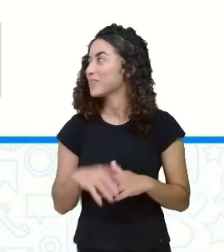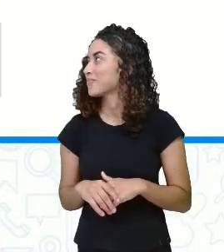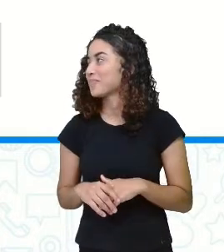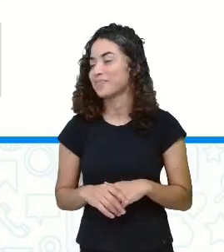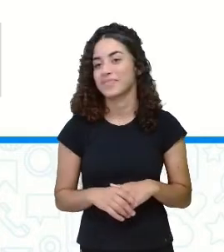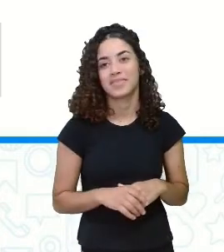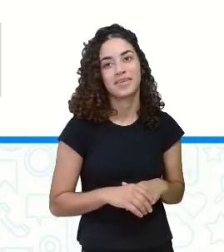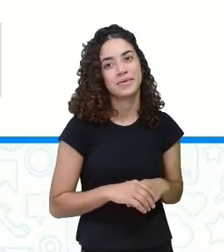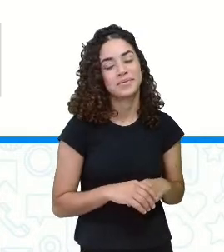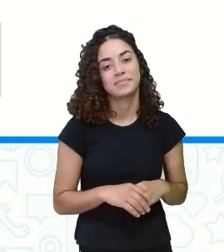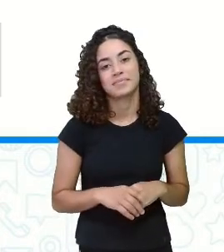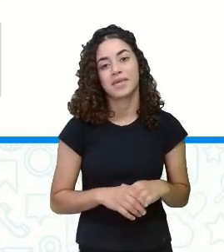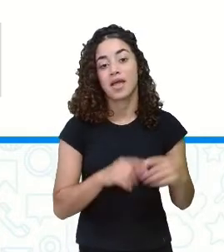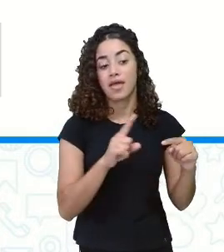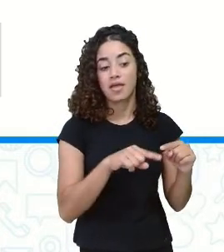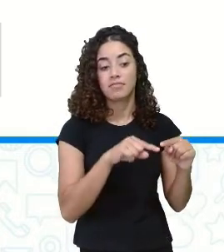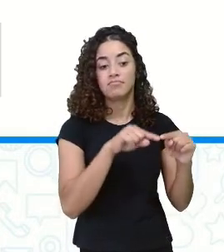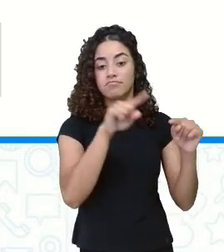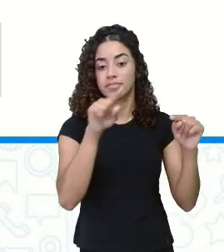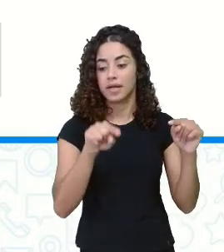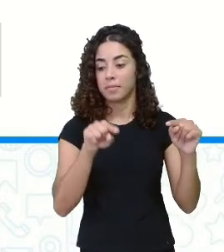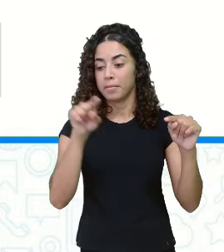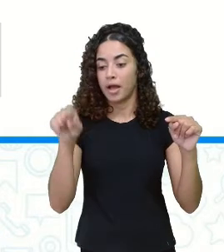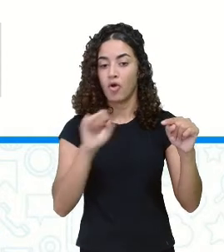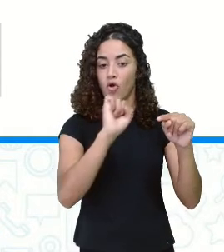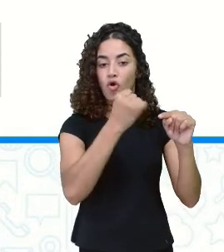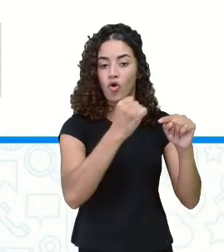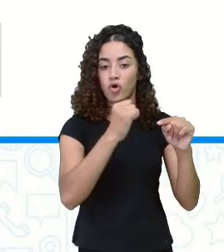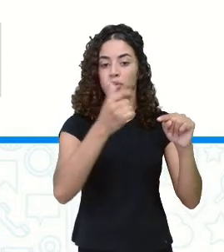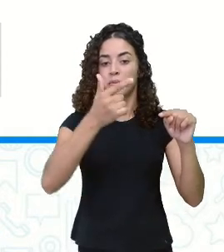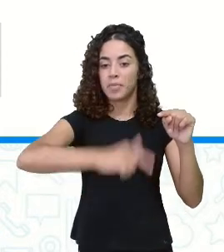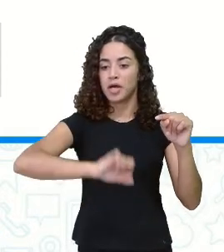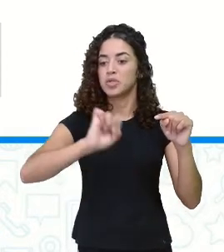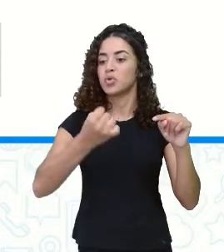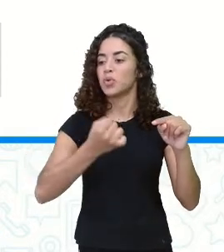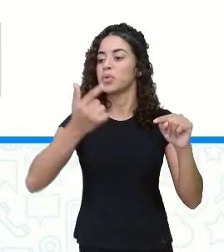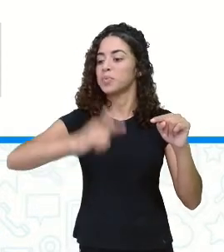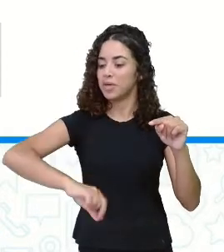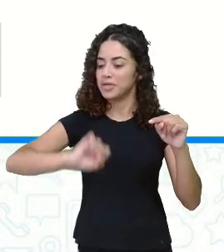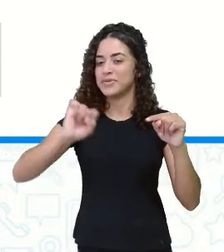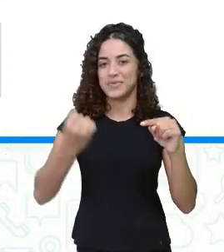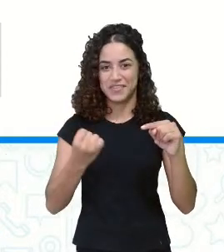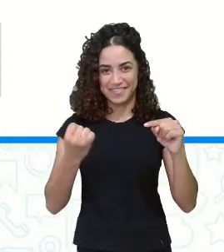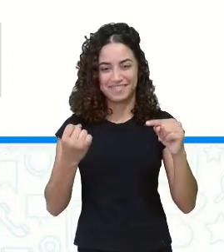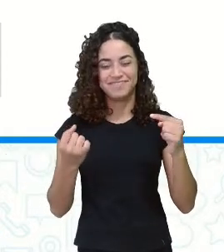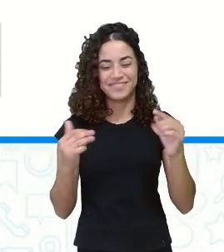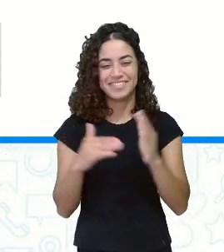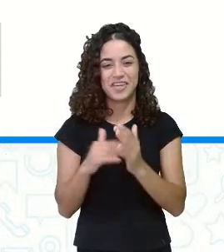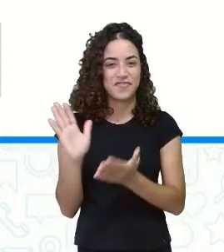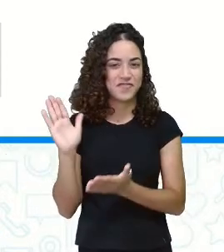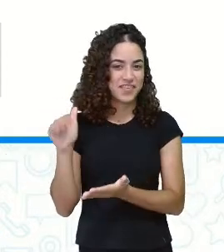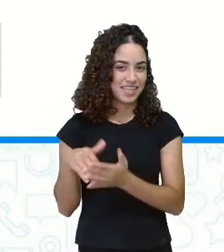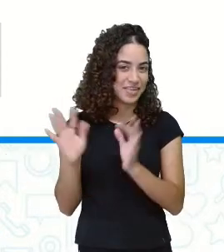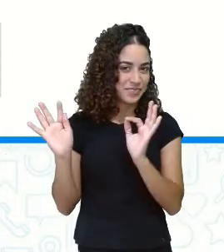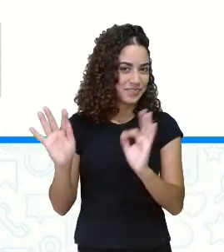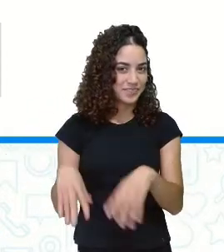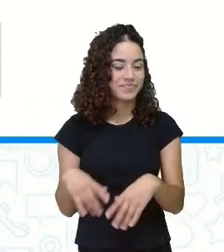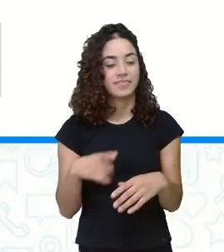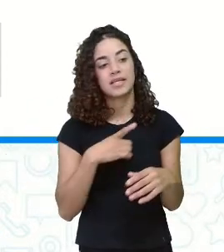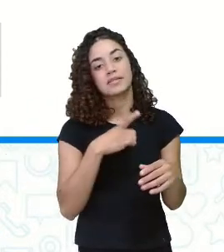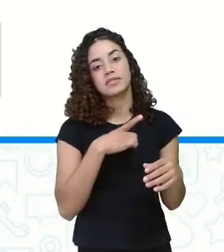Miguel. Essa é a regularidade dessa sequência, né? Que vai estar sempre aumentando